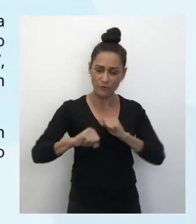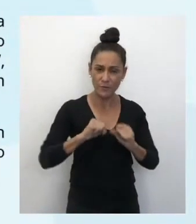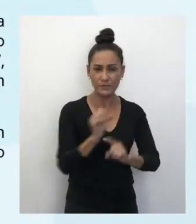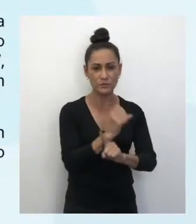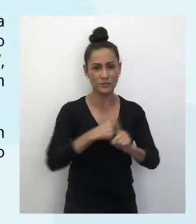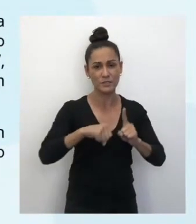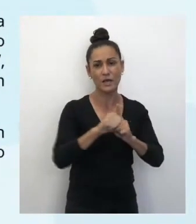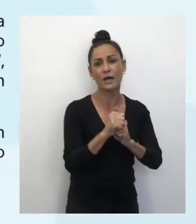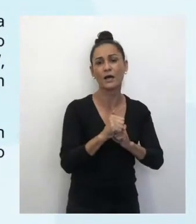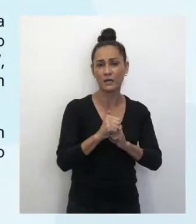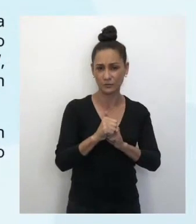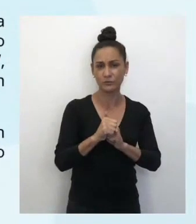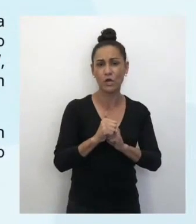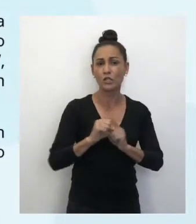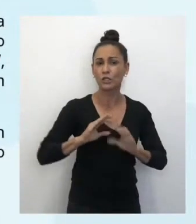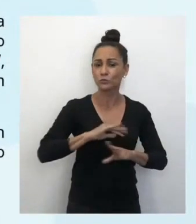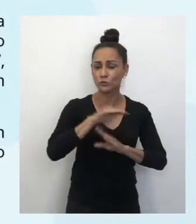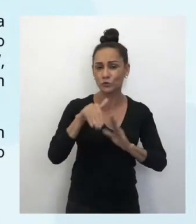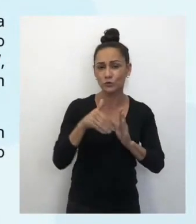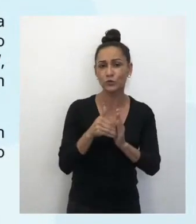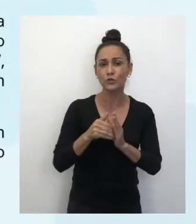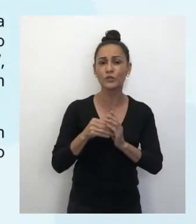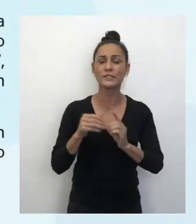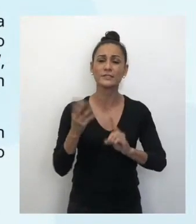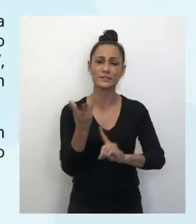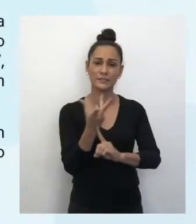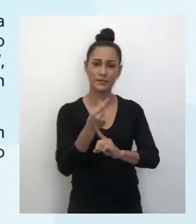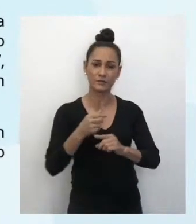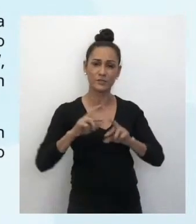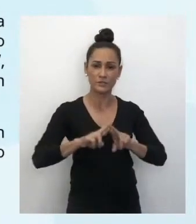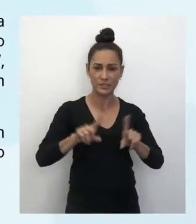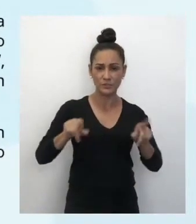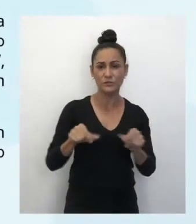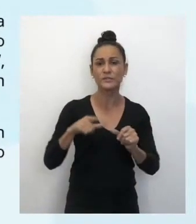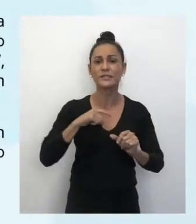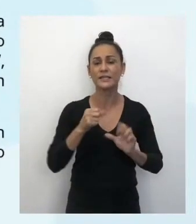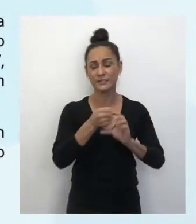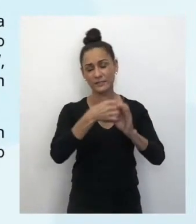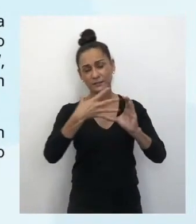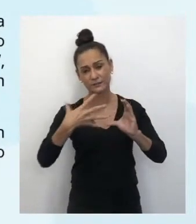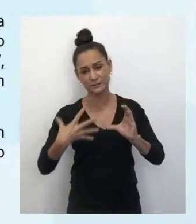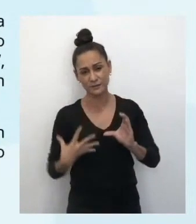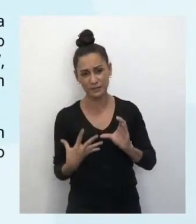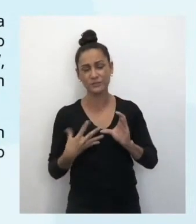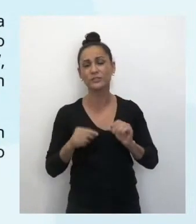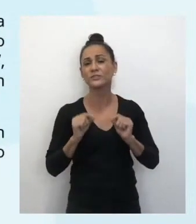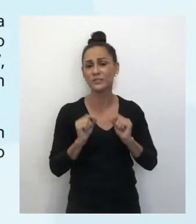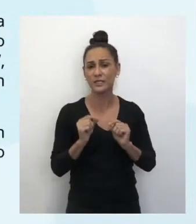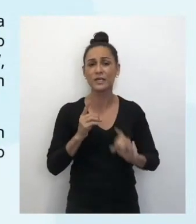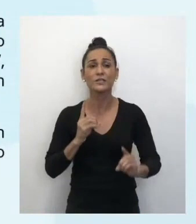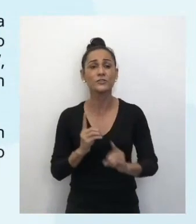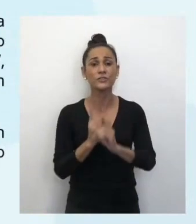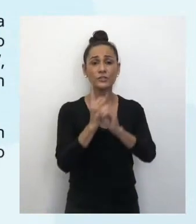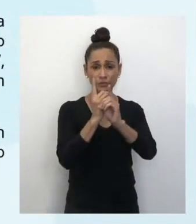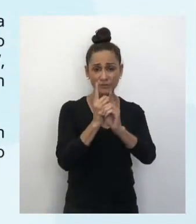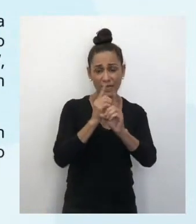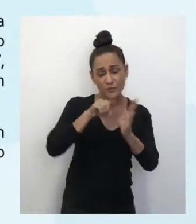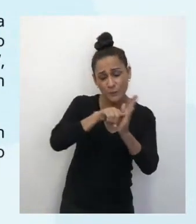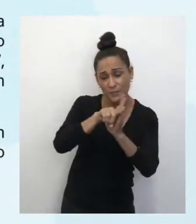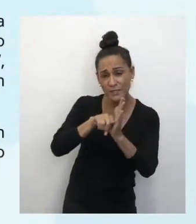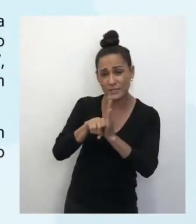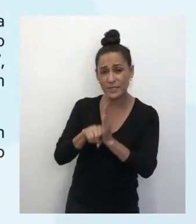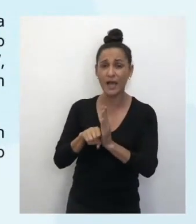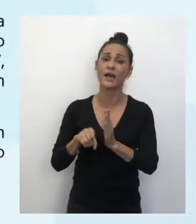né? Todas as intervenções artísticas, elas têm essa característica, né, de buscar essa